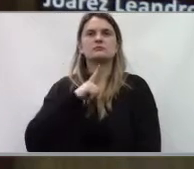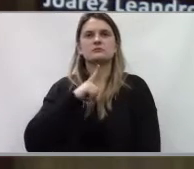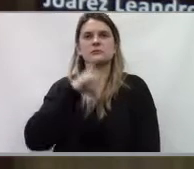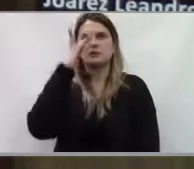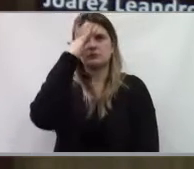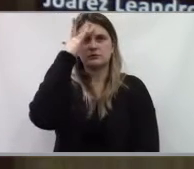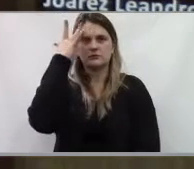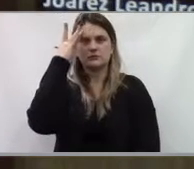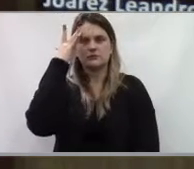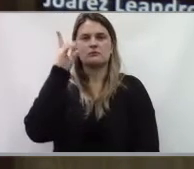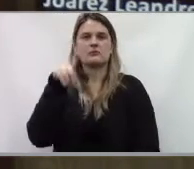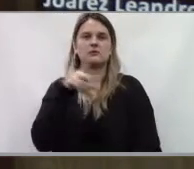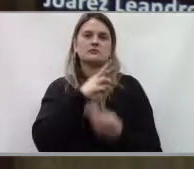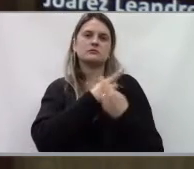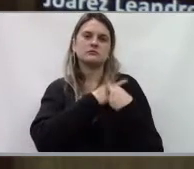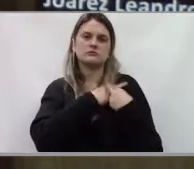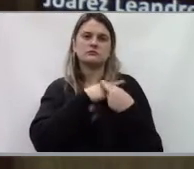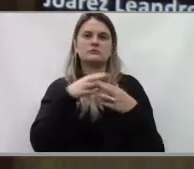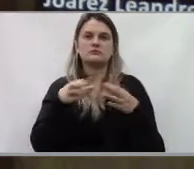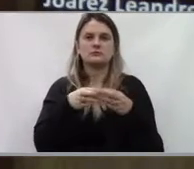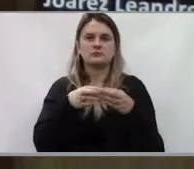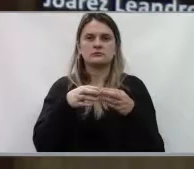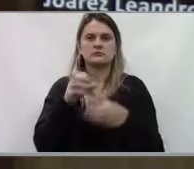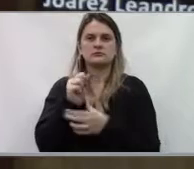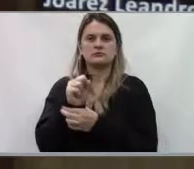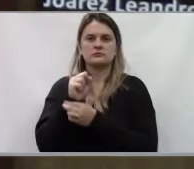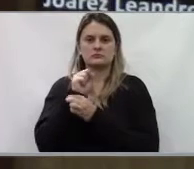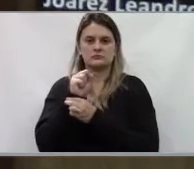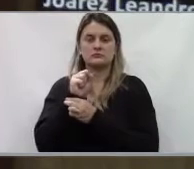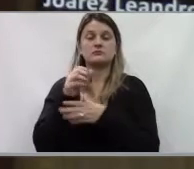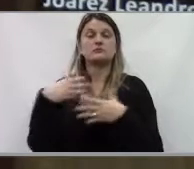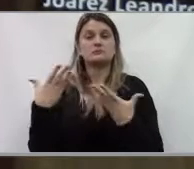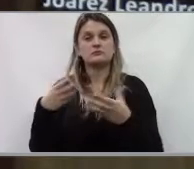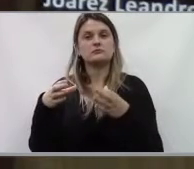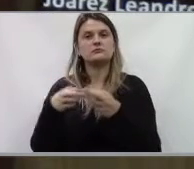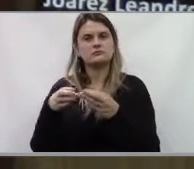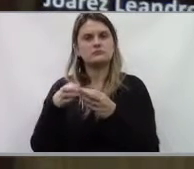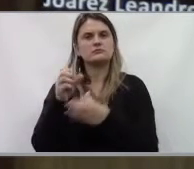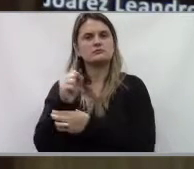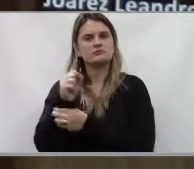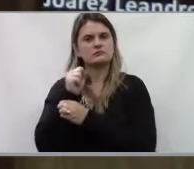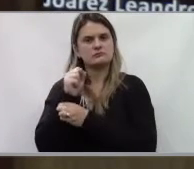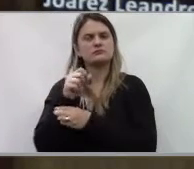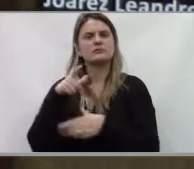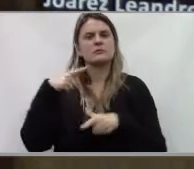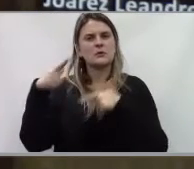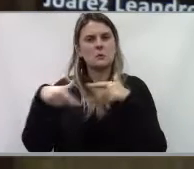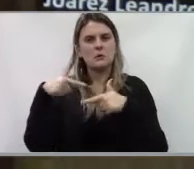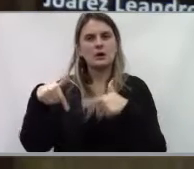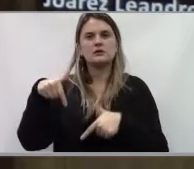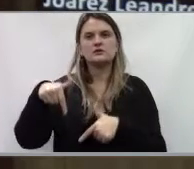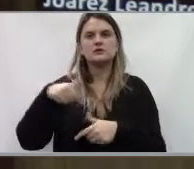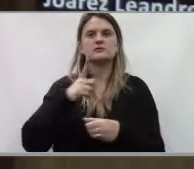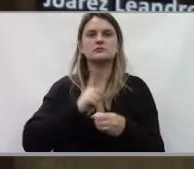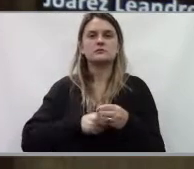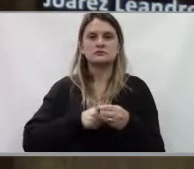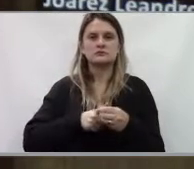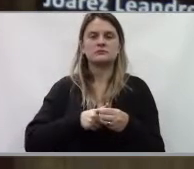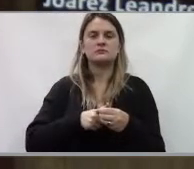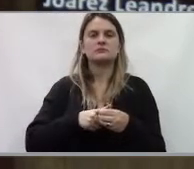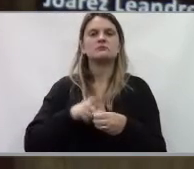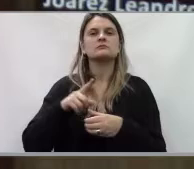e mais alguns membros também do Conselho de Segurança. E, diga-se de passagem, um Conselho de Segurança muito atuante na nossa